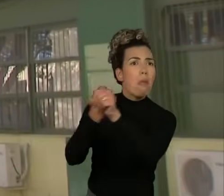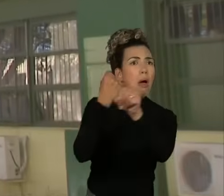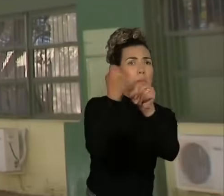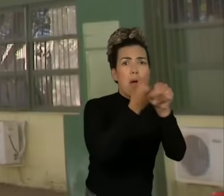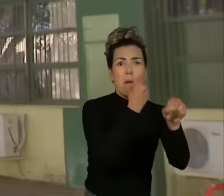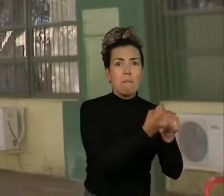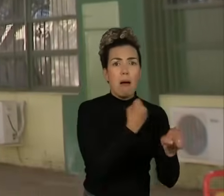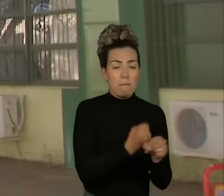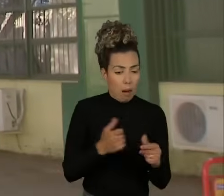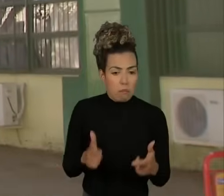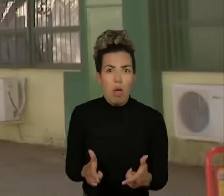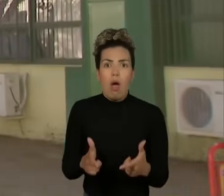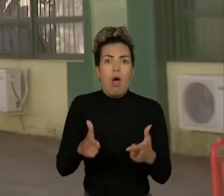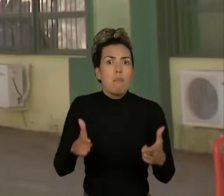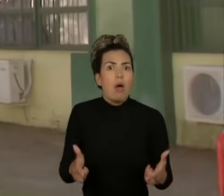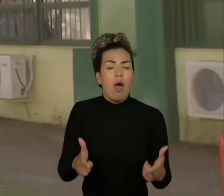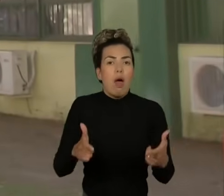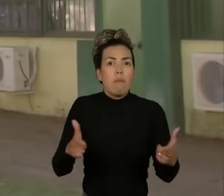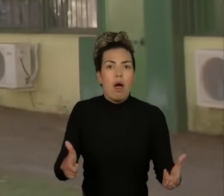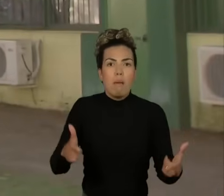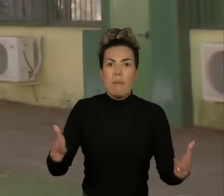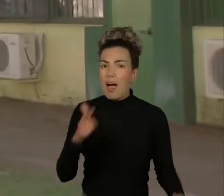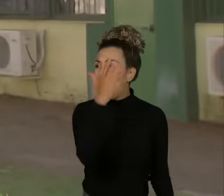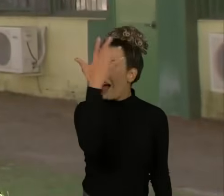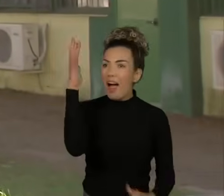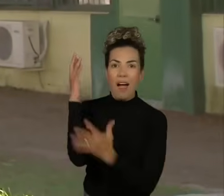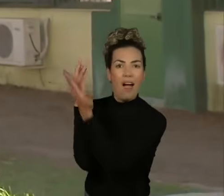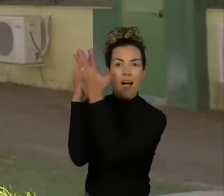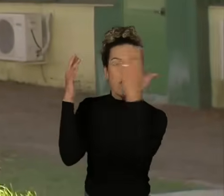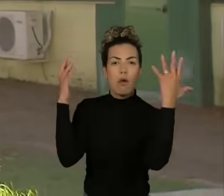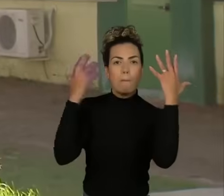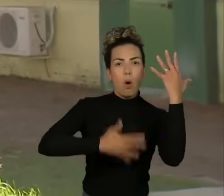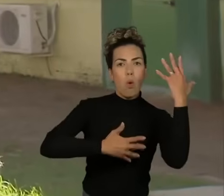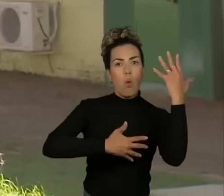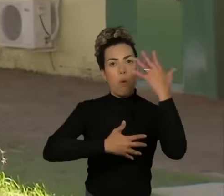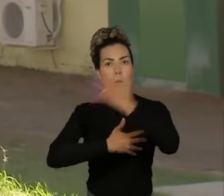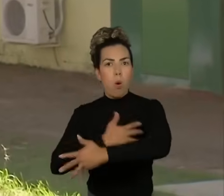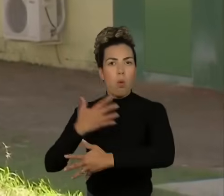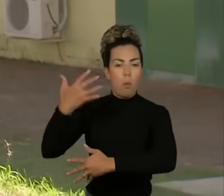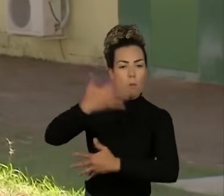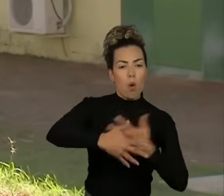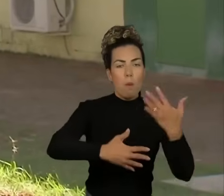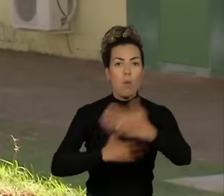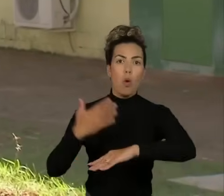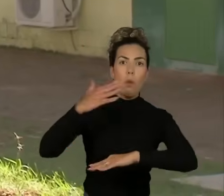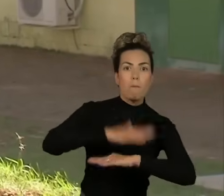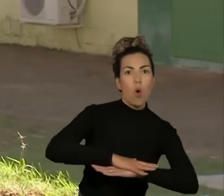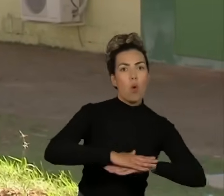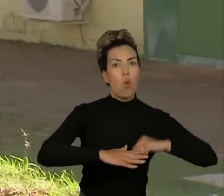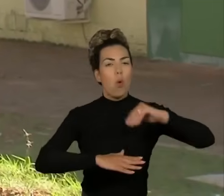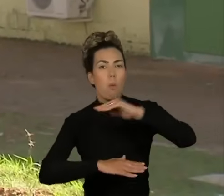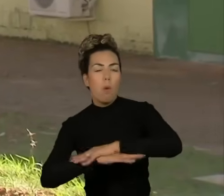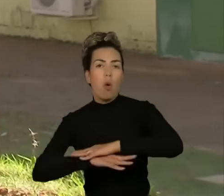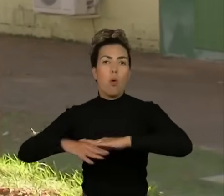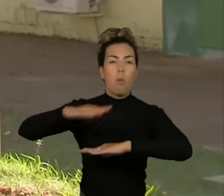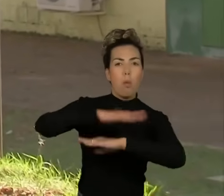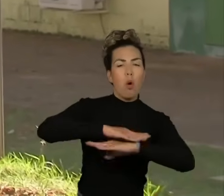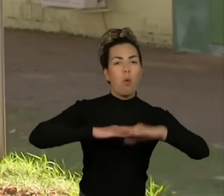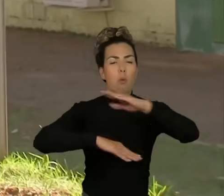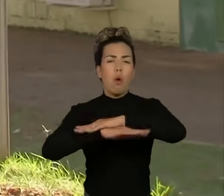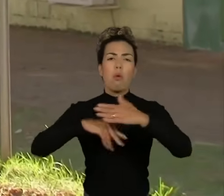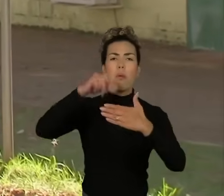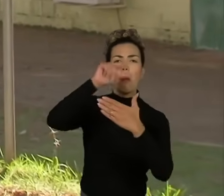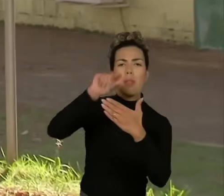povoados e cidades e vão tomando conta de áreas de vegetação nativa na Mata Atlântica, Cerrado, Caatinga e